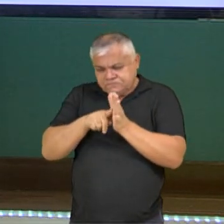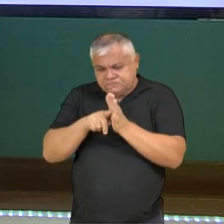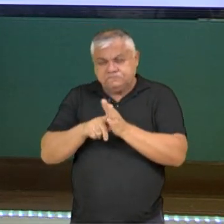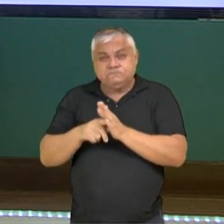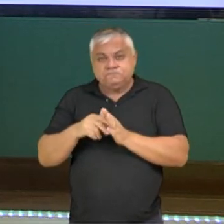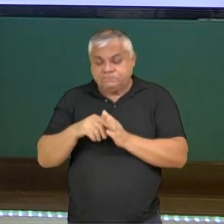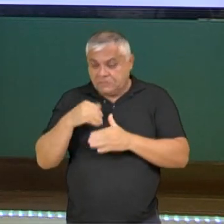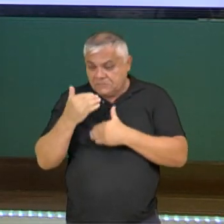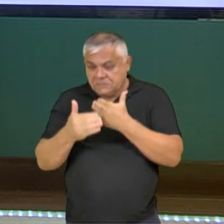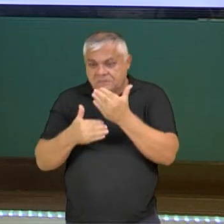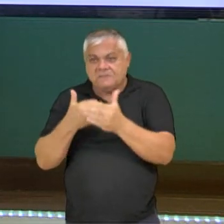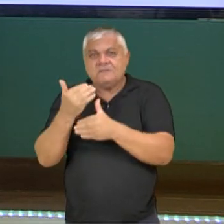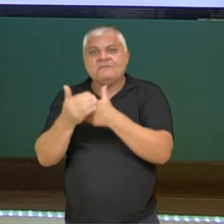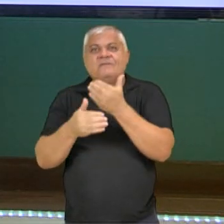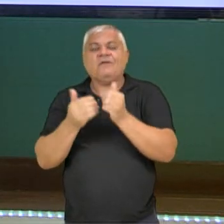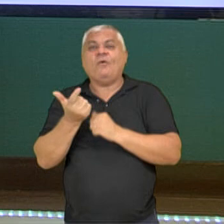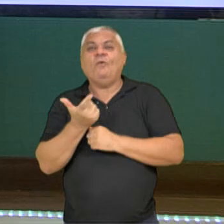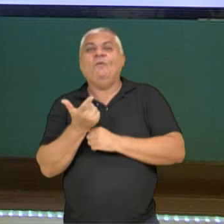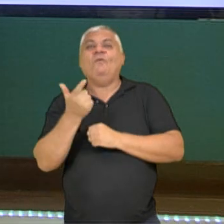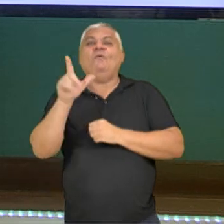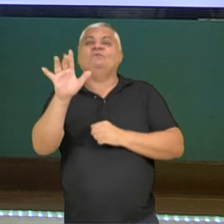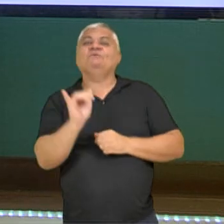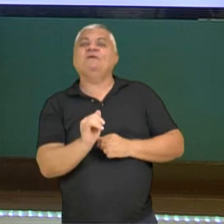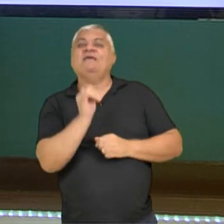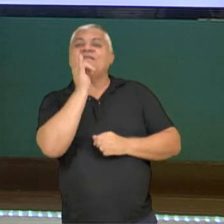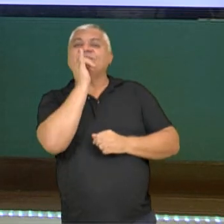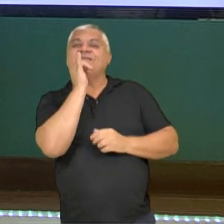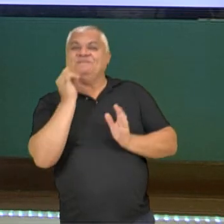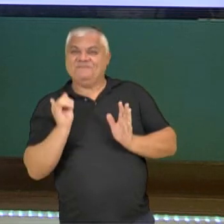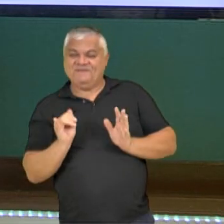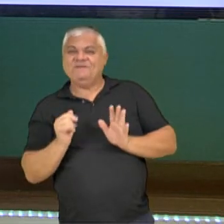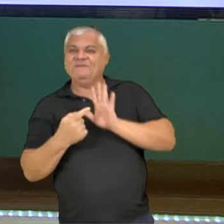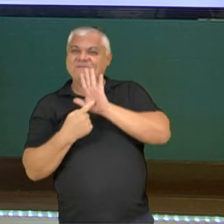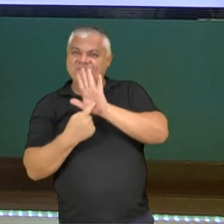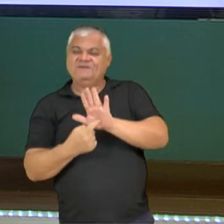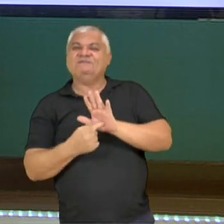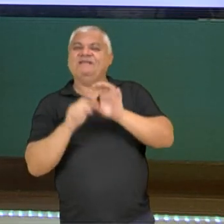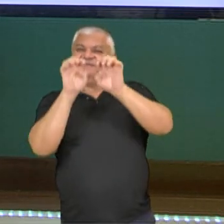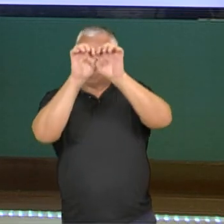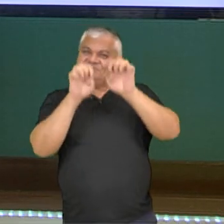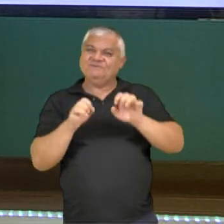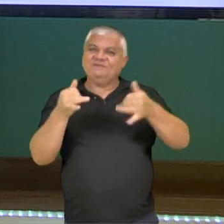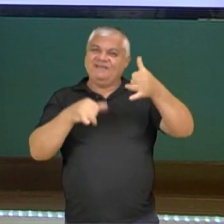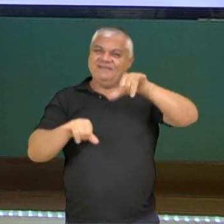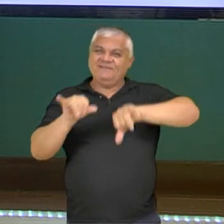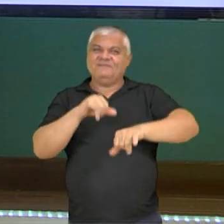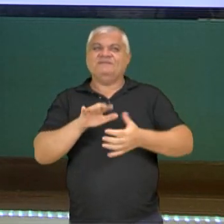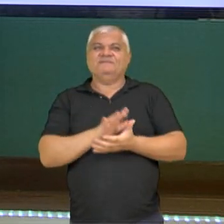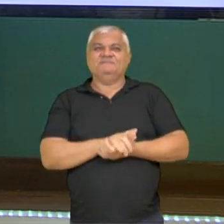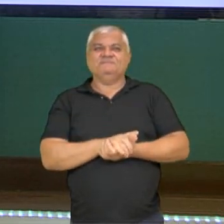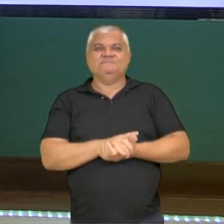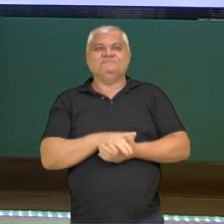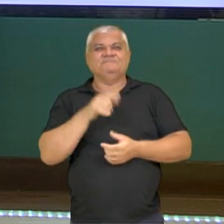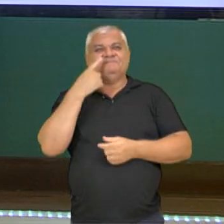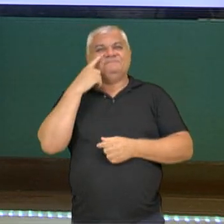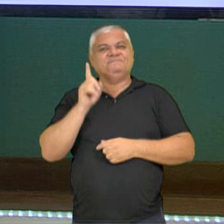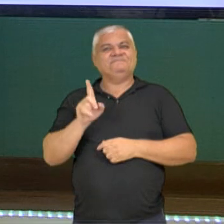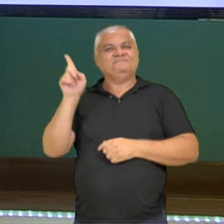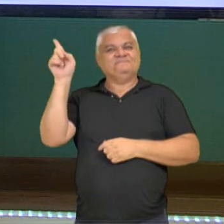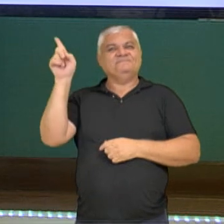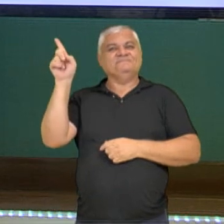desenvolveram uma outra representação para essas estruturas químicas aqui, que é